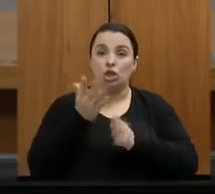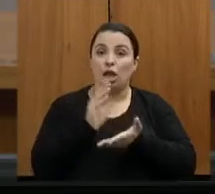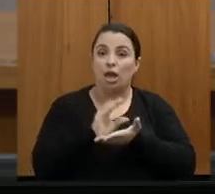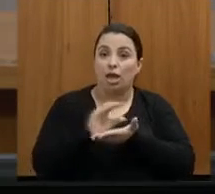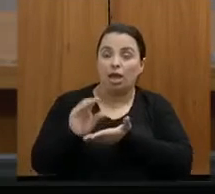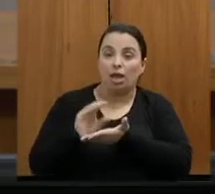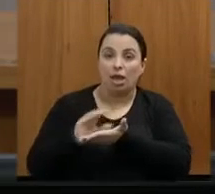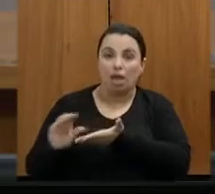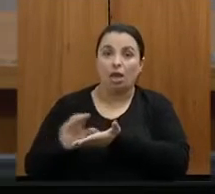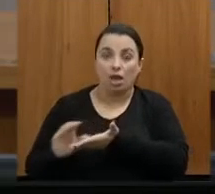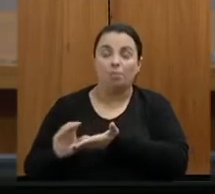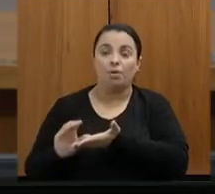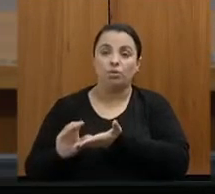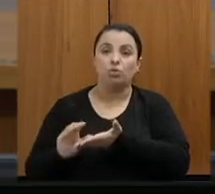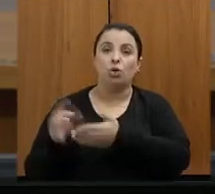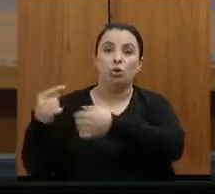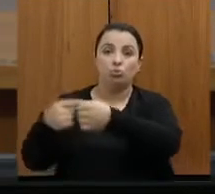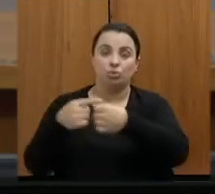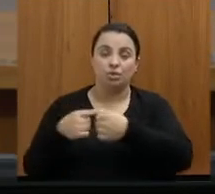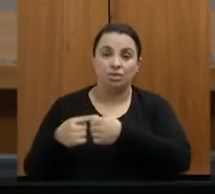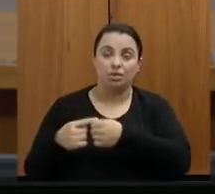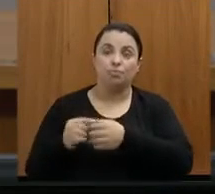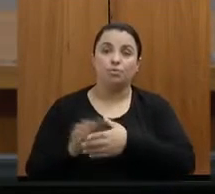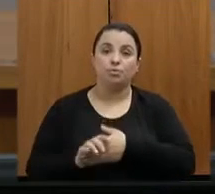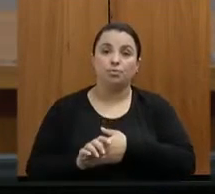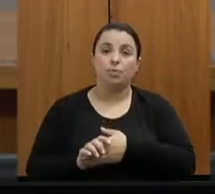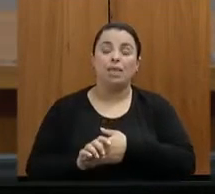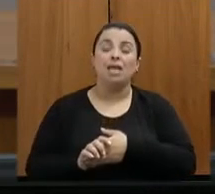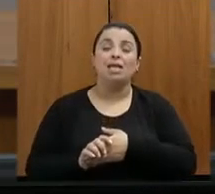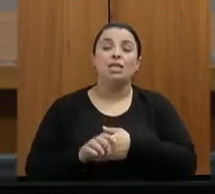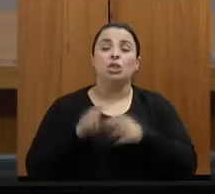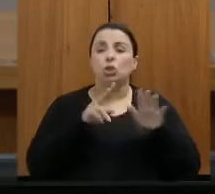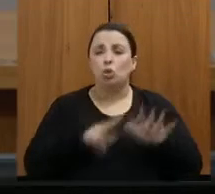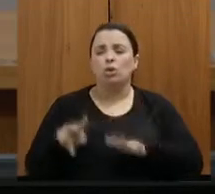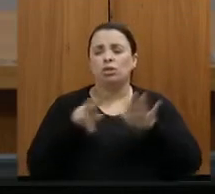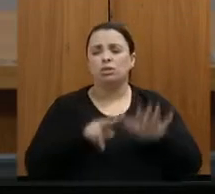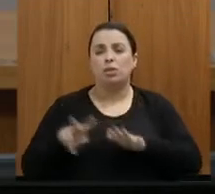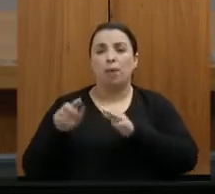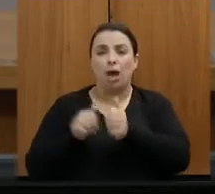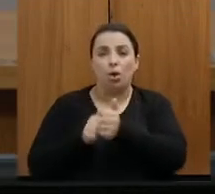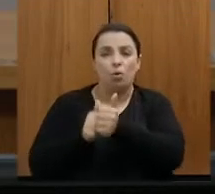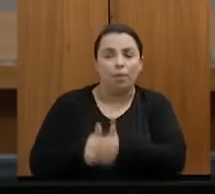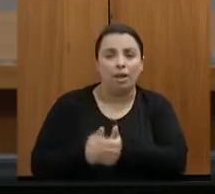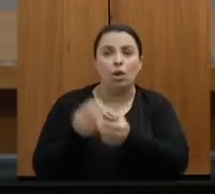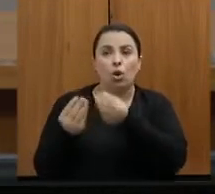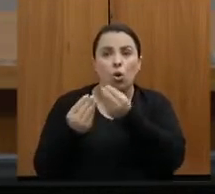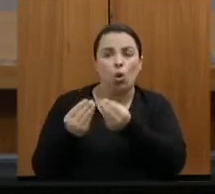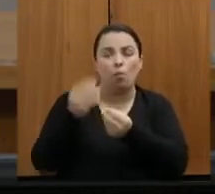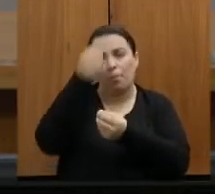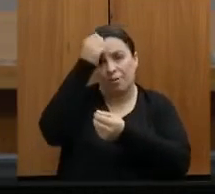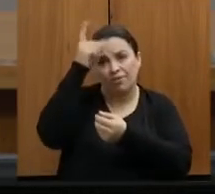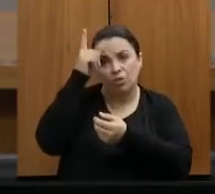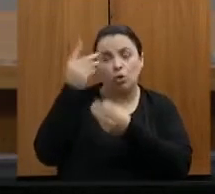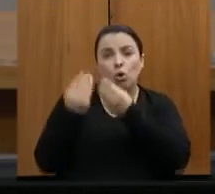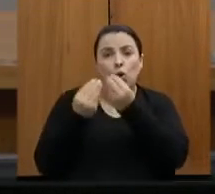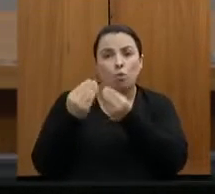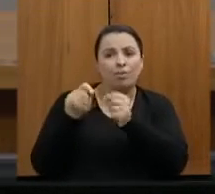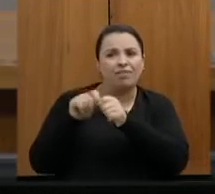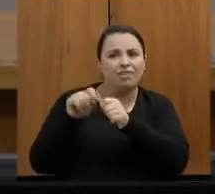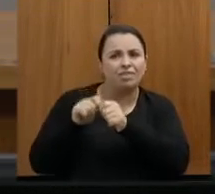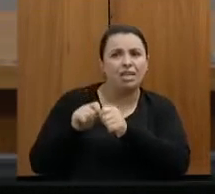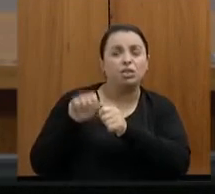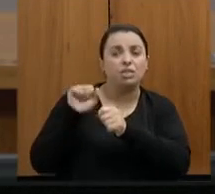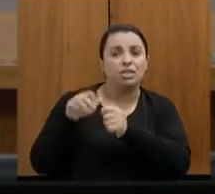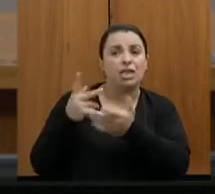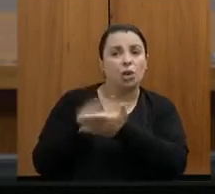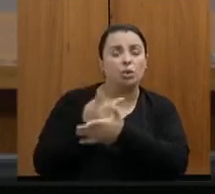RMBH, faz um acompanhamento semanal com as prefeituras do plano de trabalho, como está sendo a execução, para, de fato, garantir que o